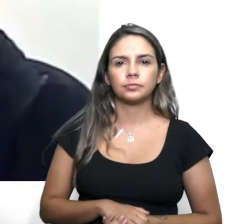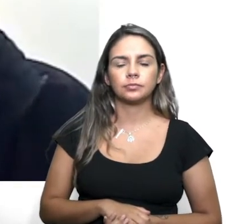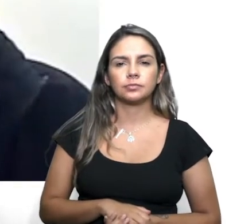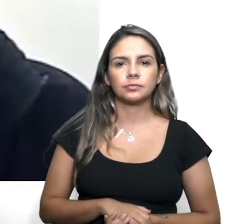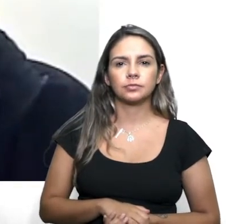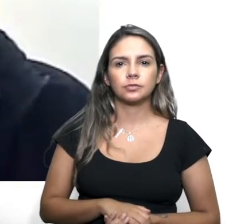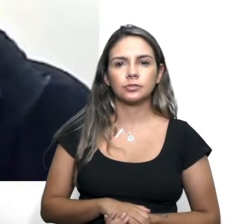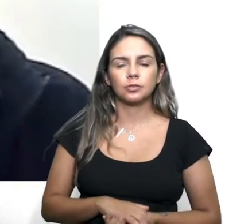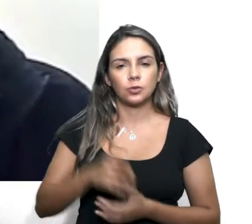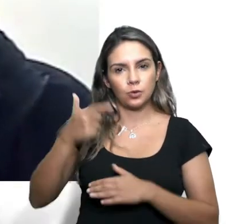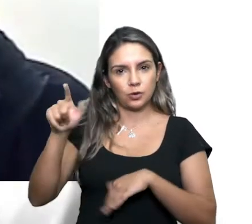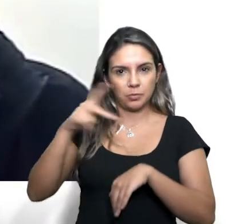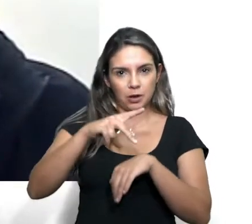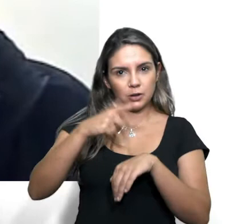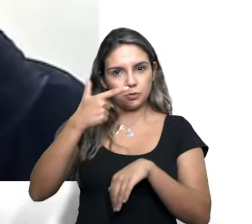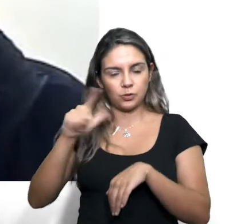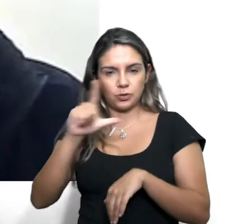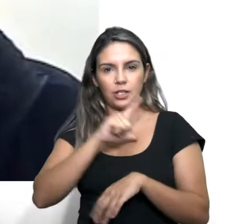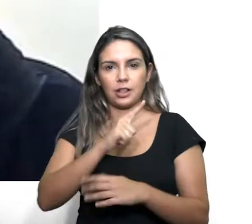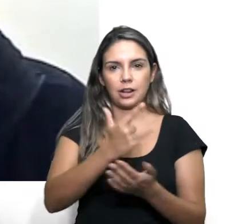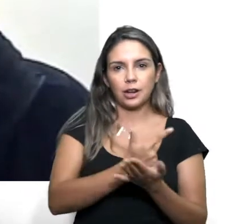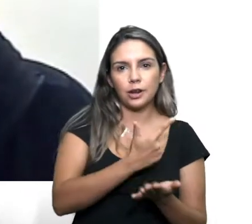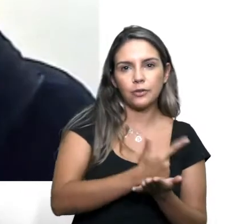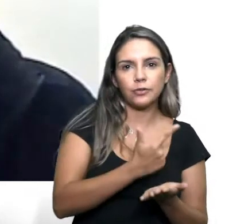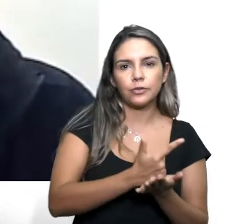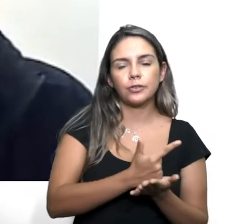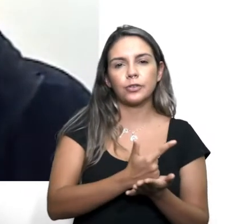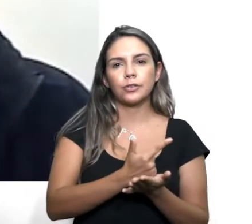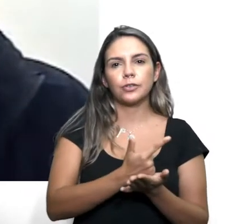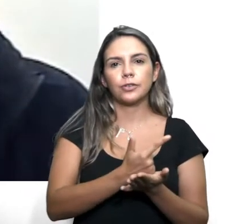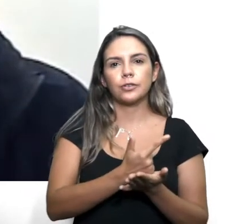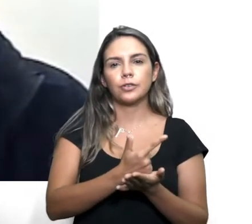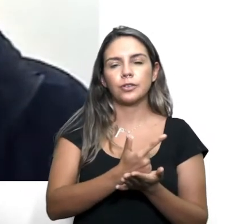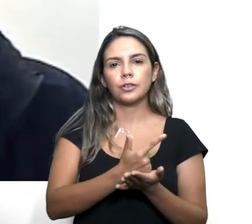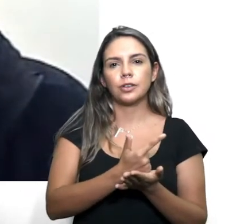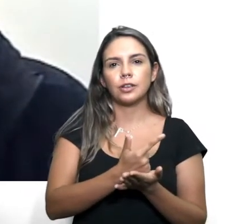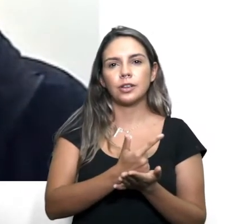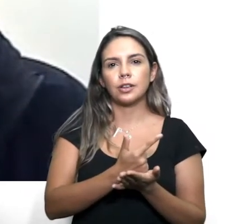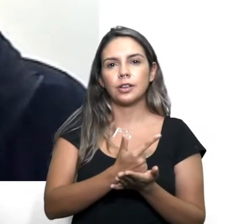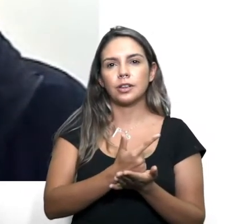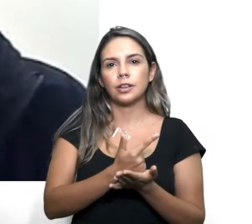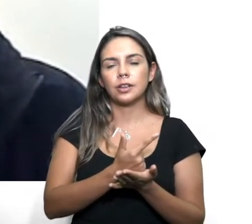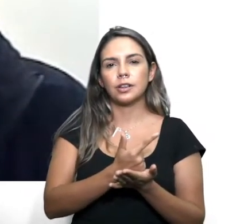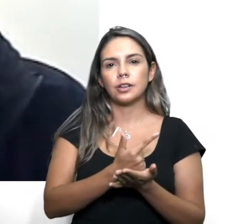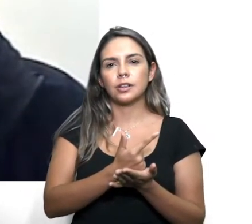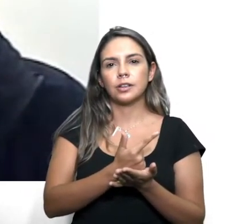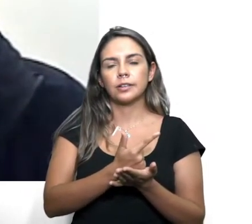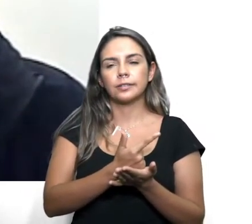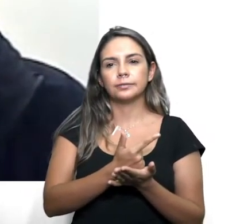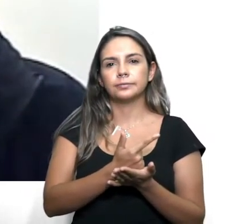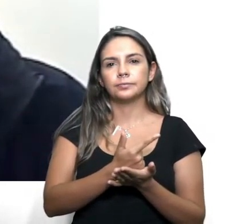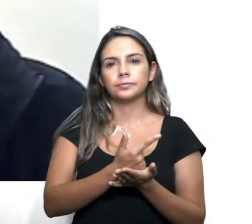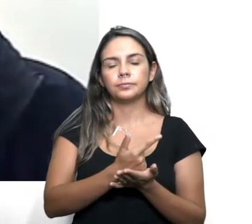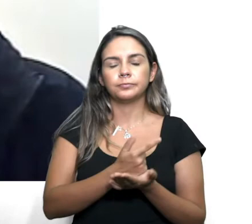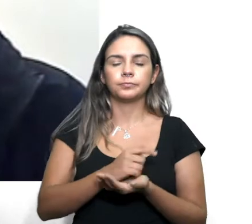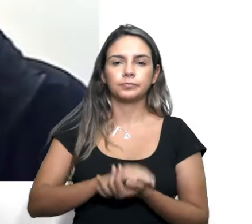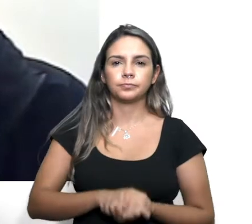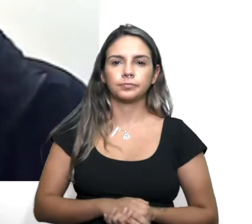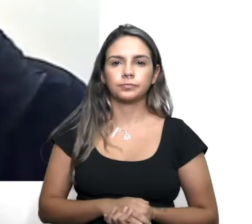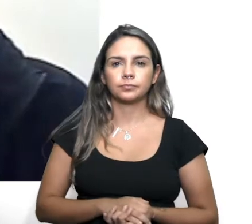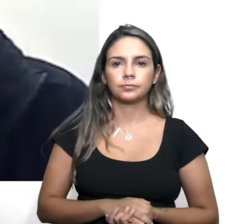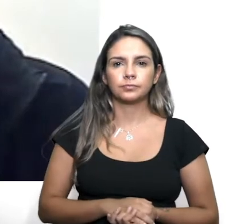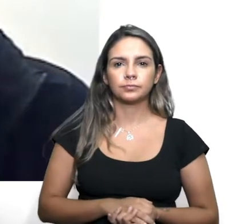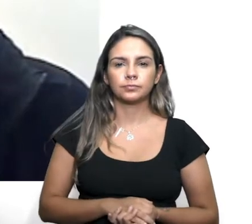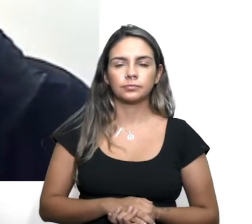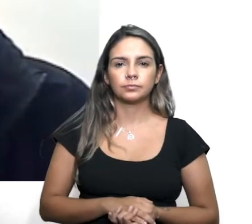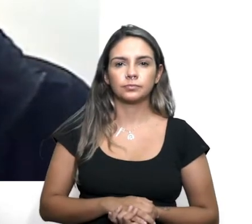de repente uma menina está perdida no seu século à procura do pai, um livro que saiu também aí na Companhia das Letras há 2 ou 3 anos,